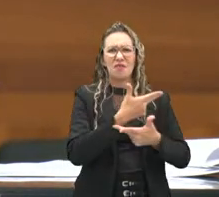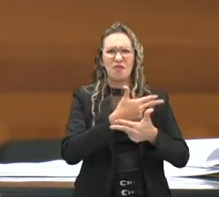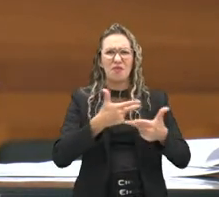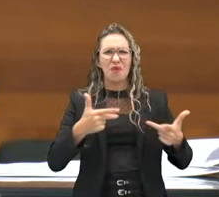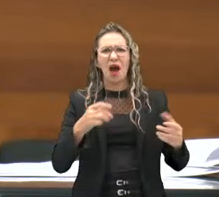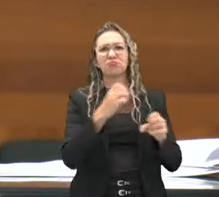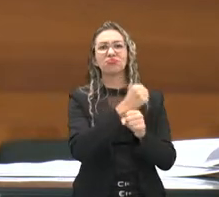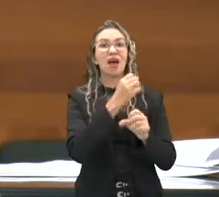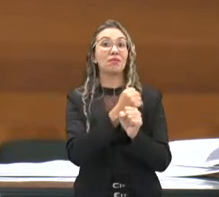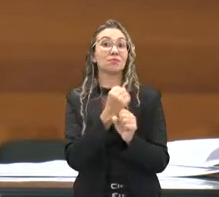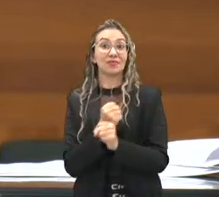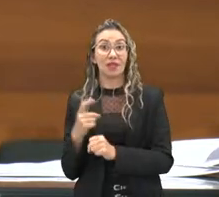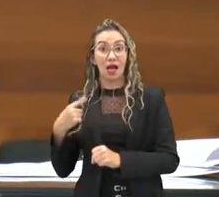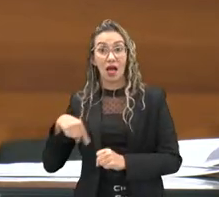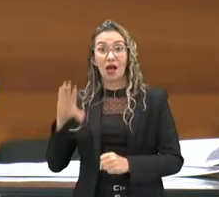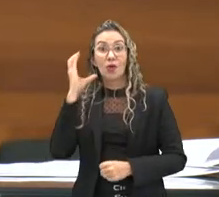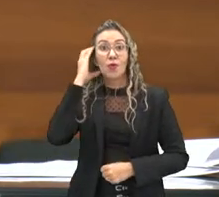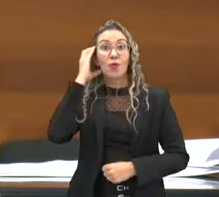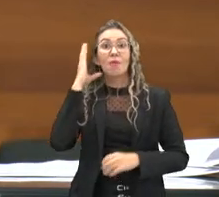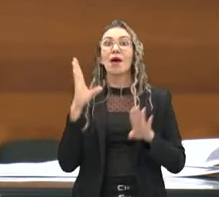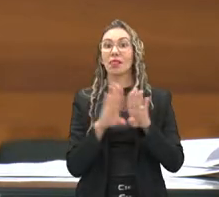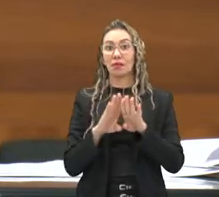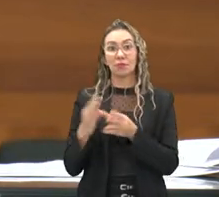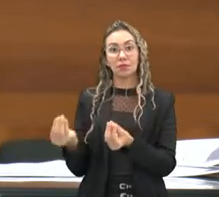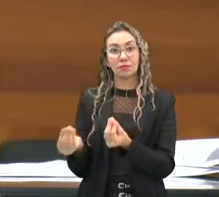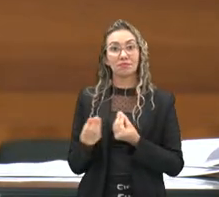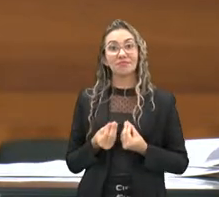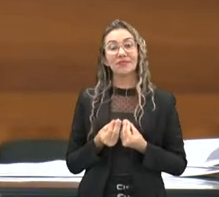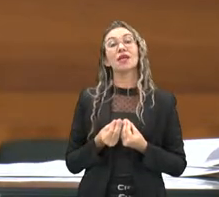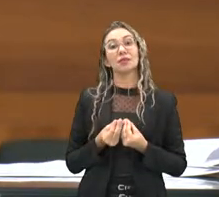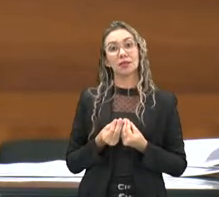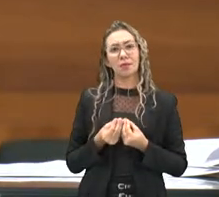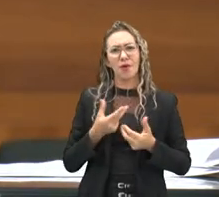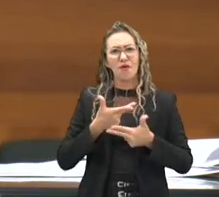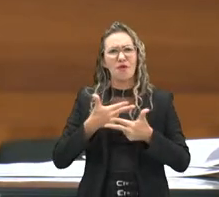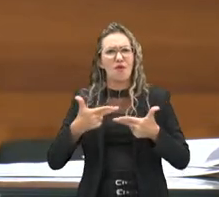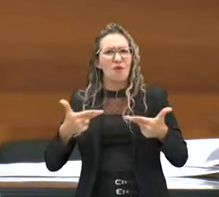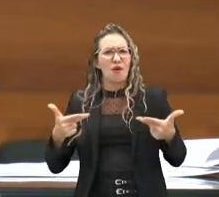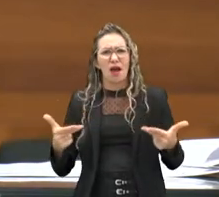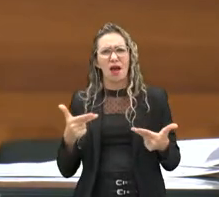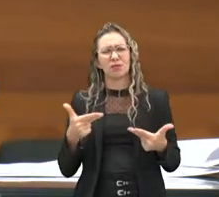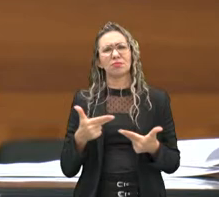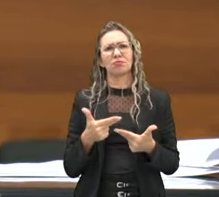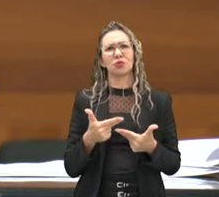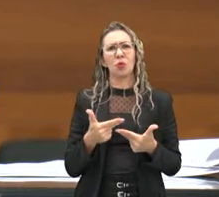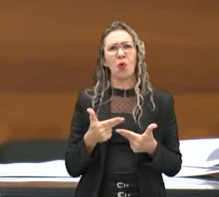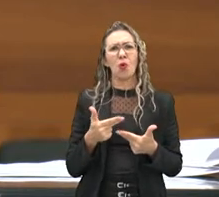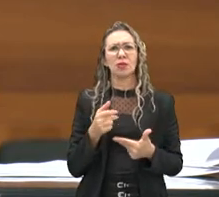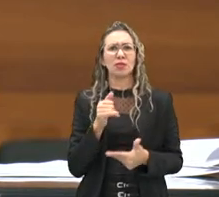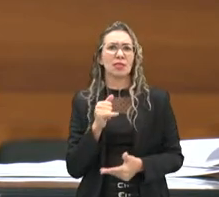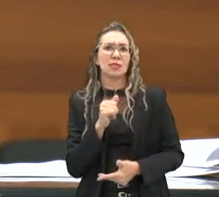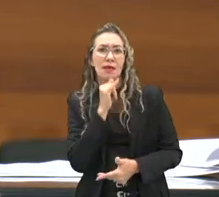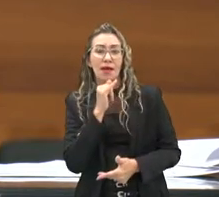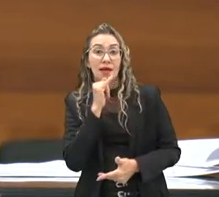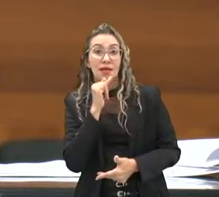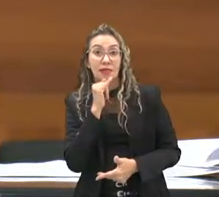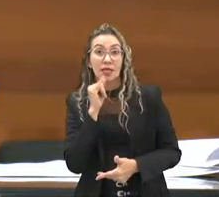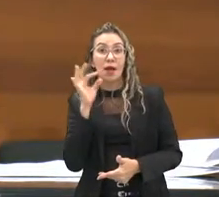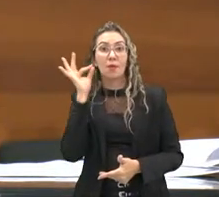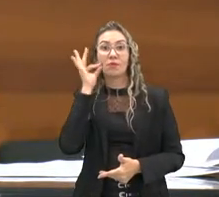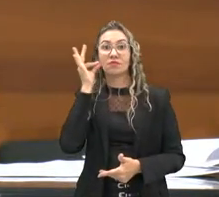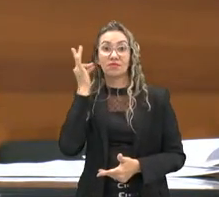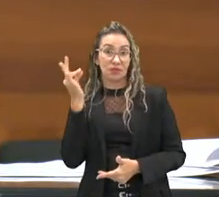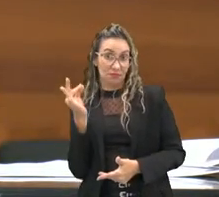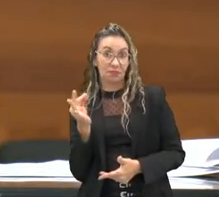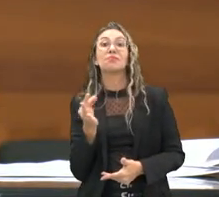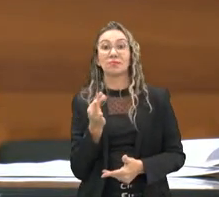de Filinto Miller grandes benefícios no governo do presidente Médici, como a Universidade Federal, que junto com Garcia Neto foi